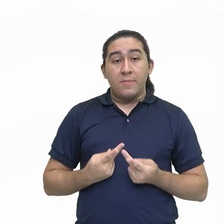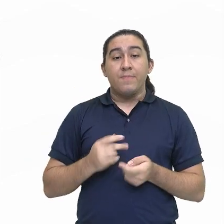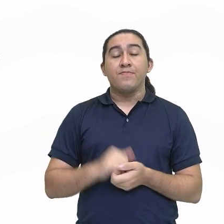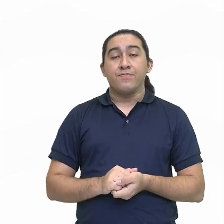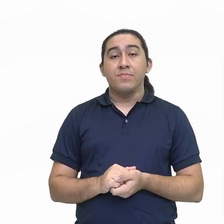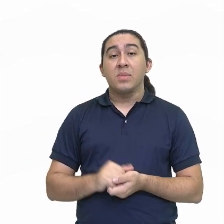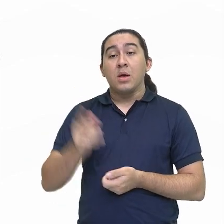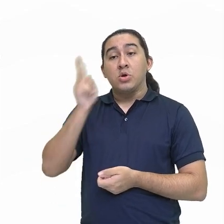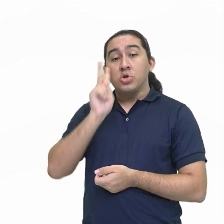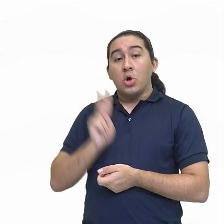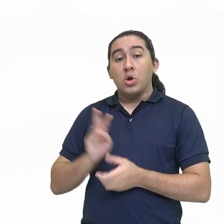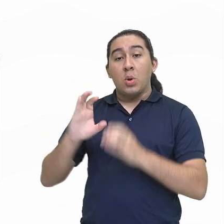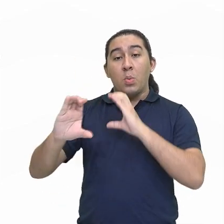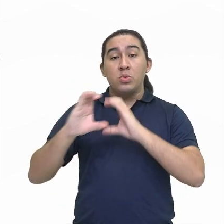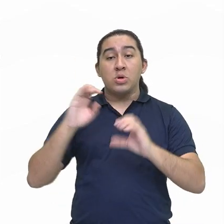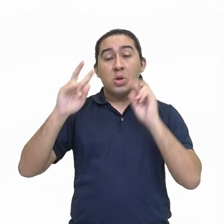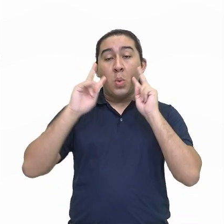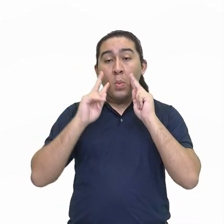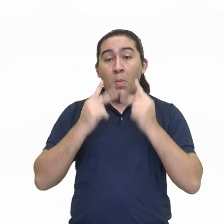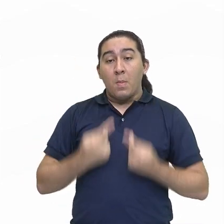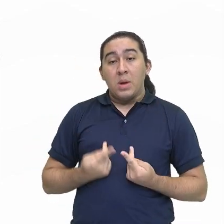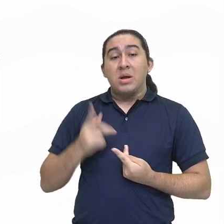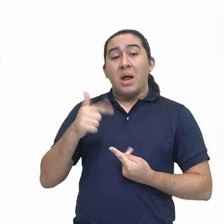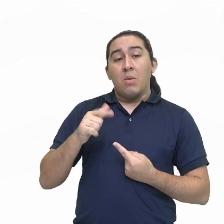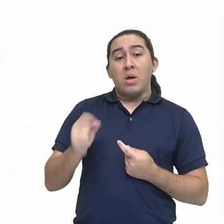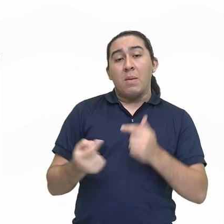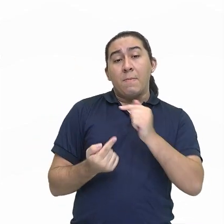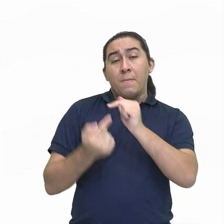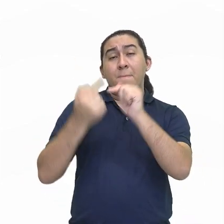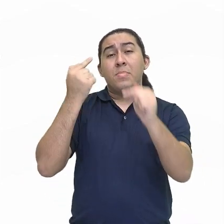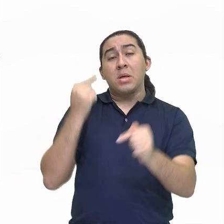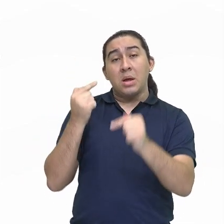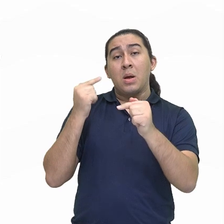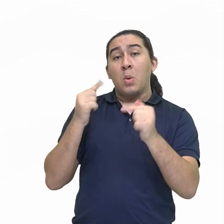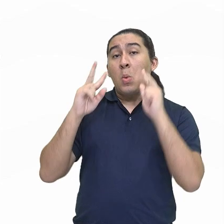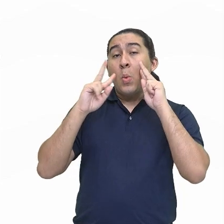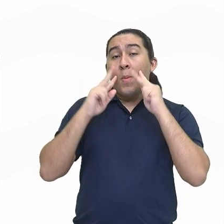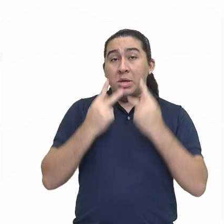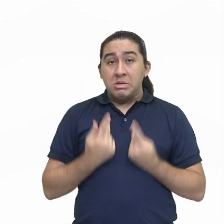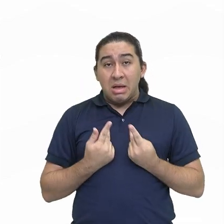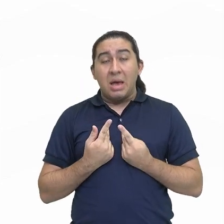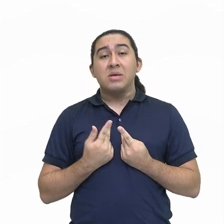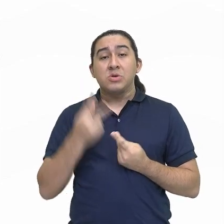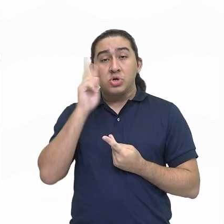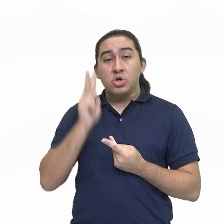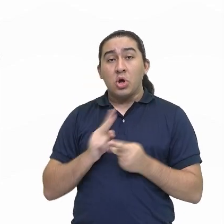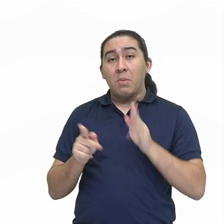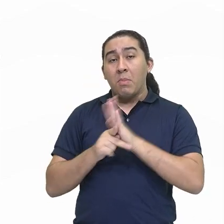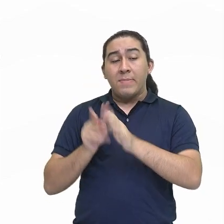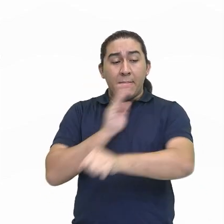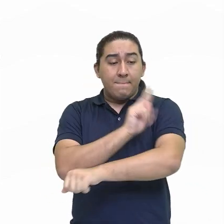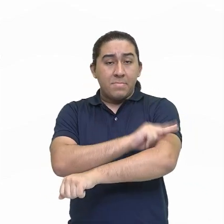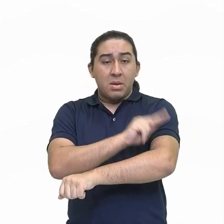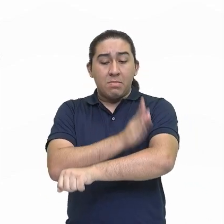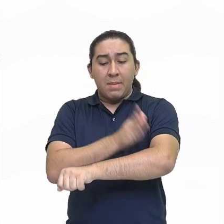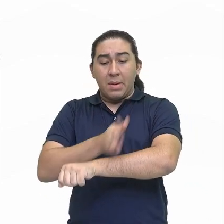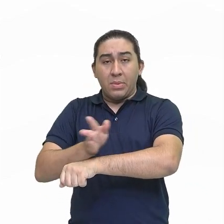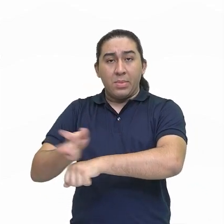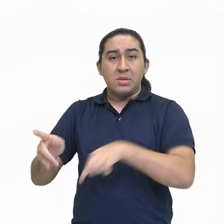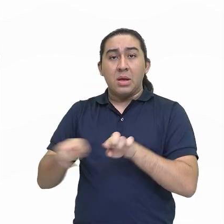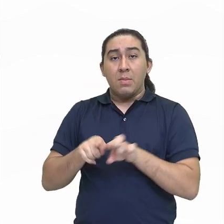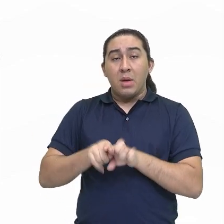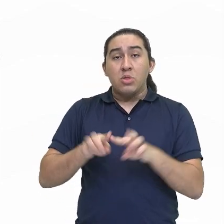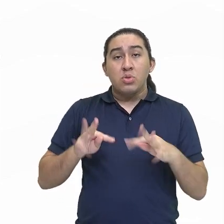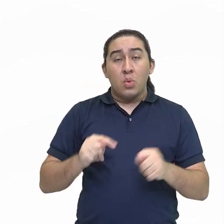da comunicação humana permeia a história da própria humanidade e do processo evolutivo de todos